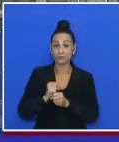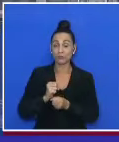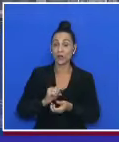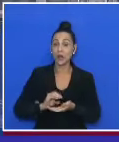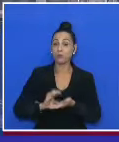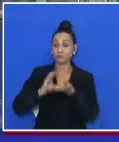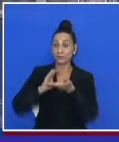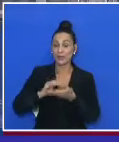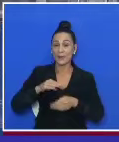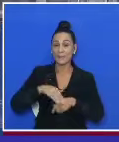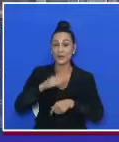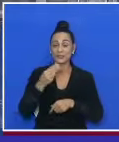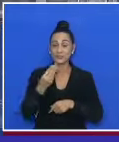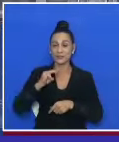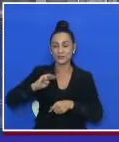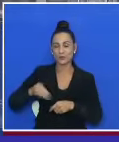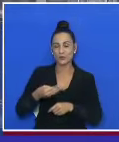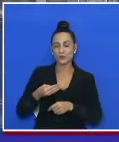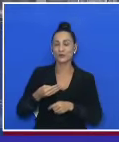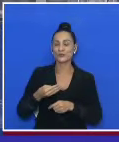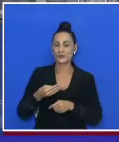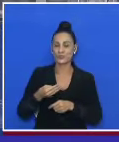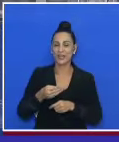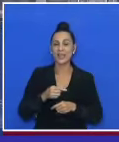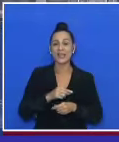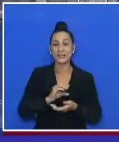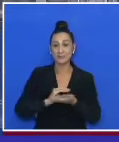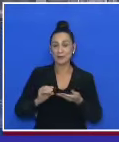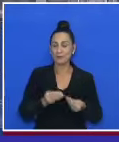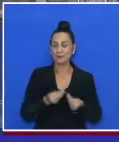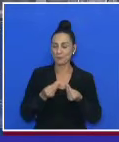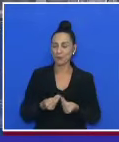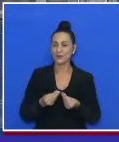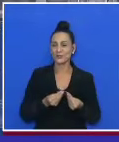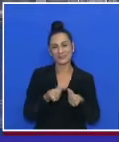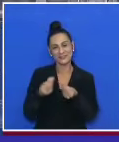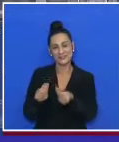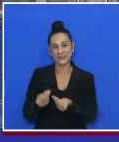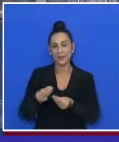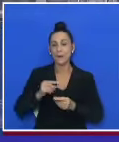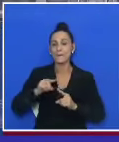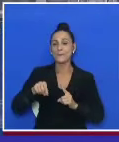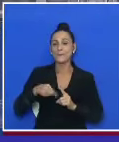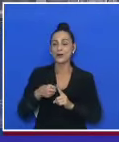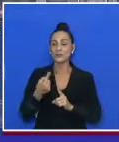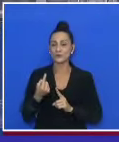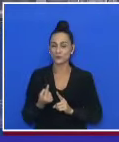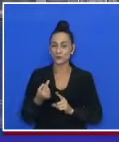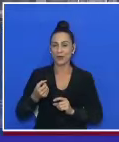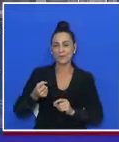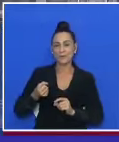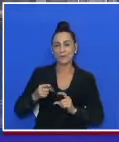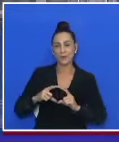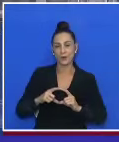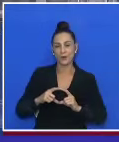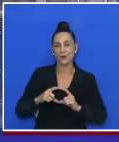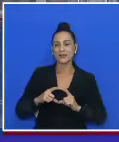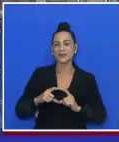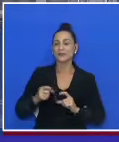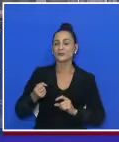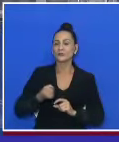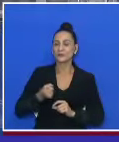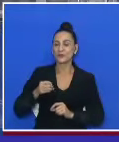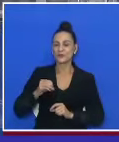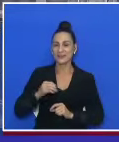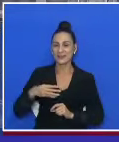de R$3 milhões. Esse prêmio pode ser seu. Vem chegando mais uma bola, 04, bola 04, só